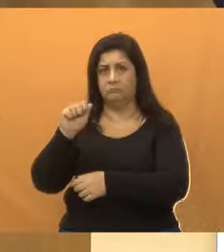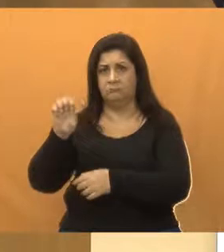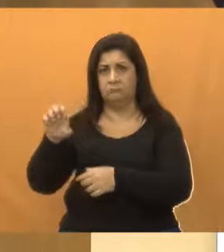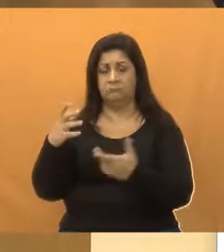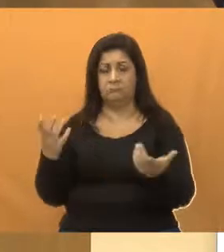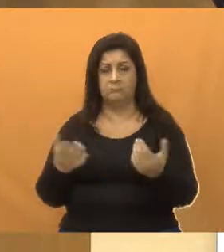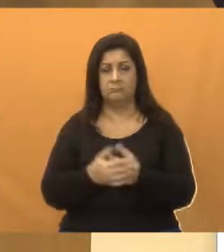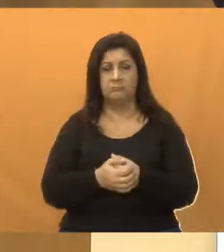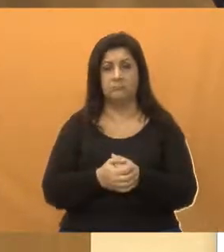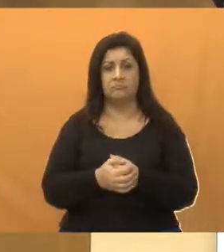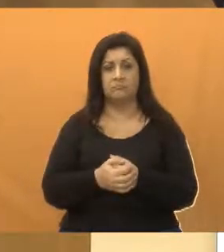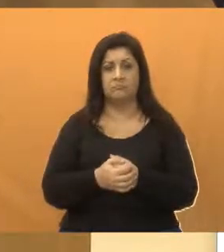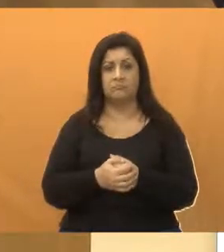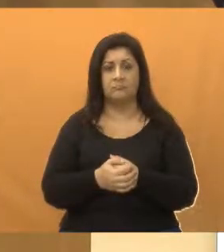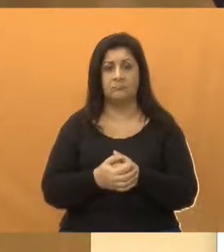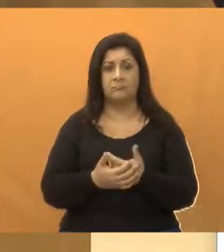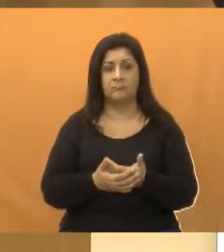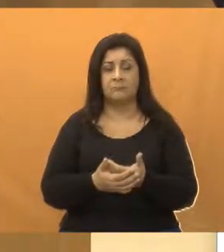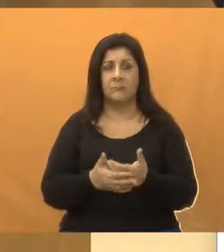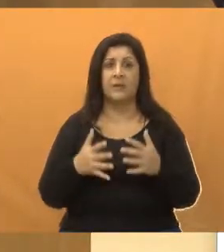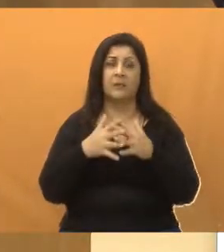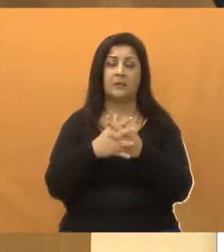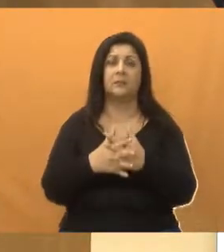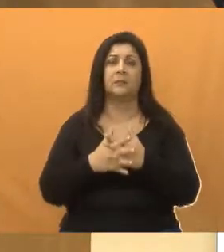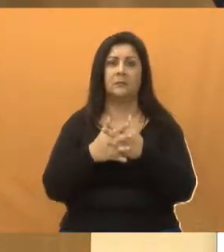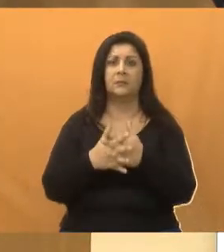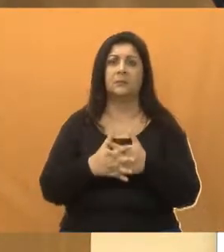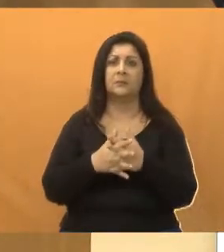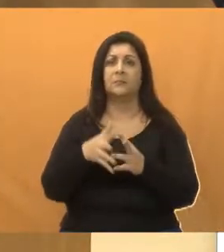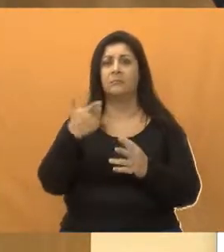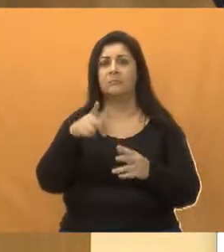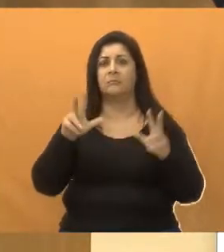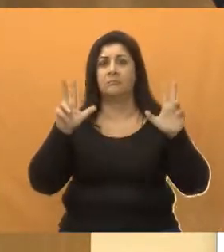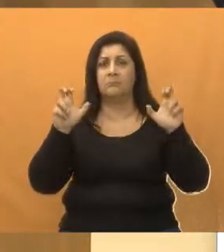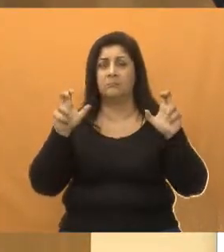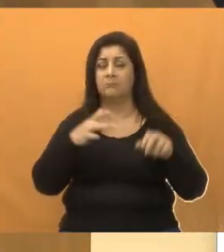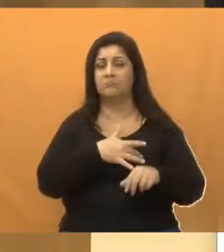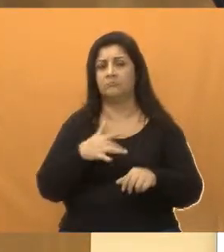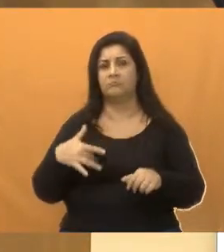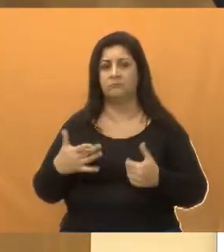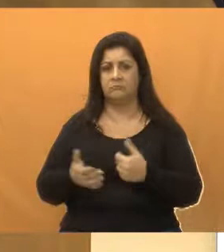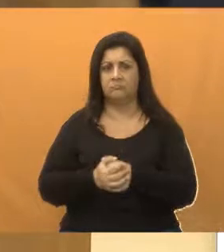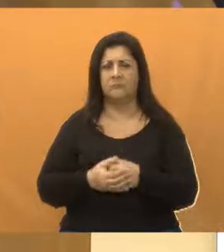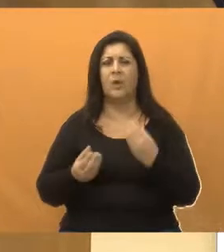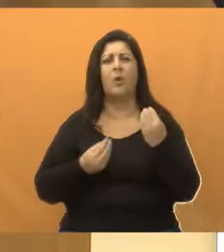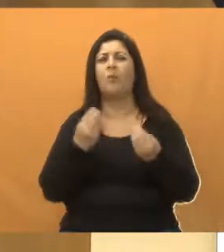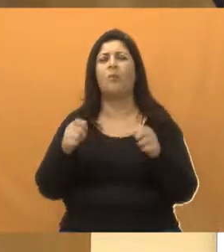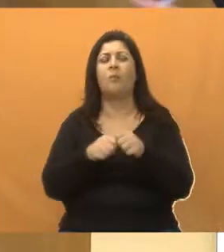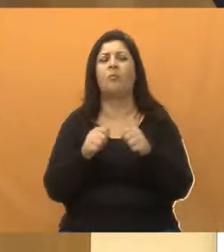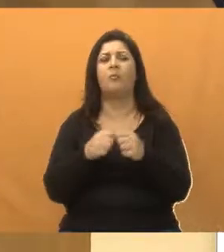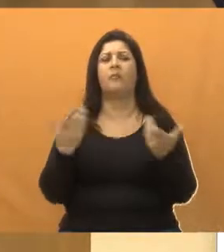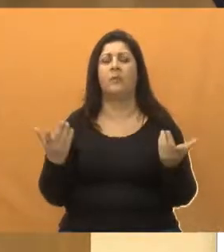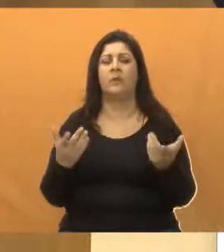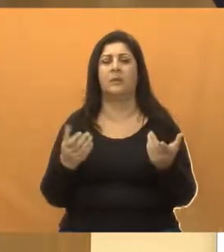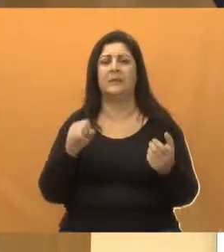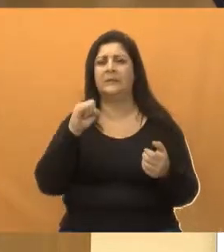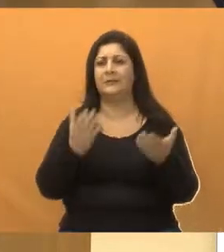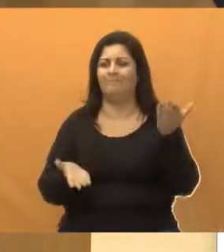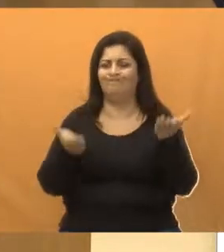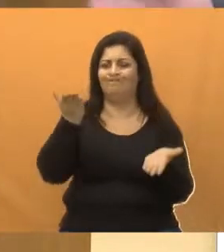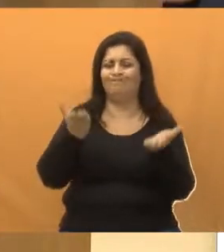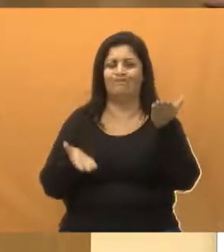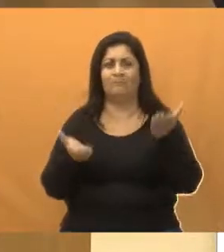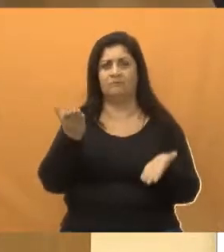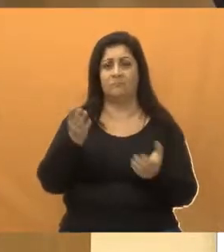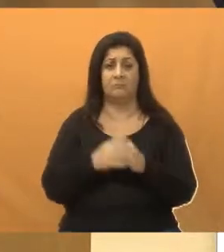inclusive, acaba interferindo em algumas questões da saúde. E como é que se resolve isso quando você tem um desequilíbrio numa